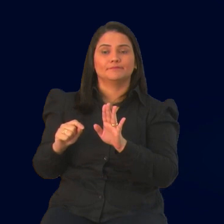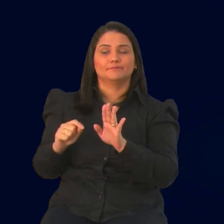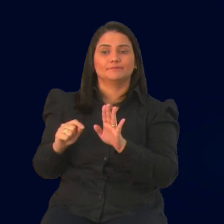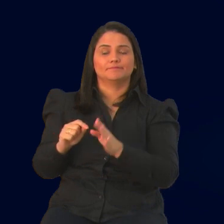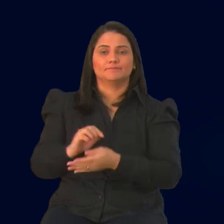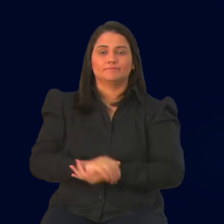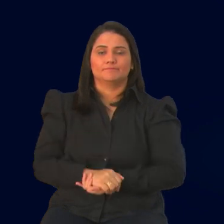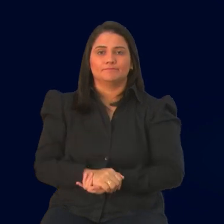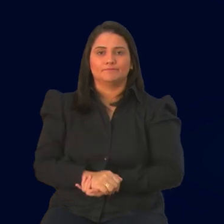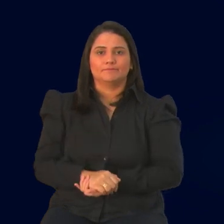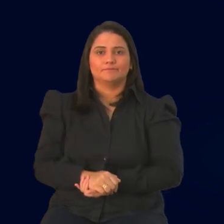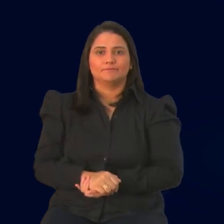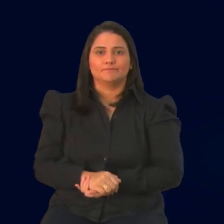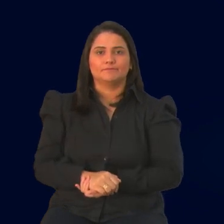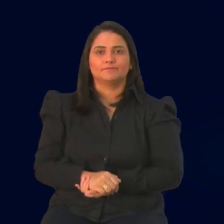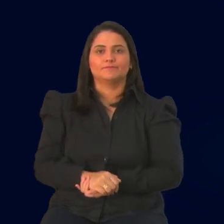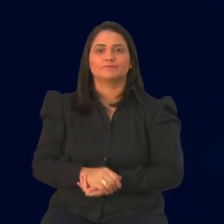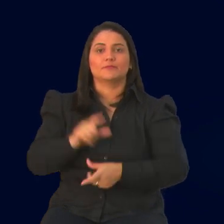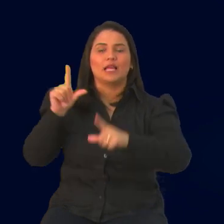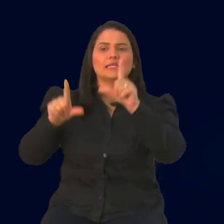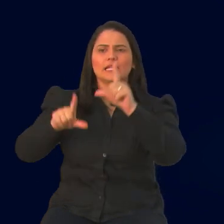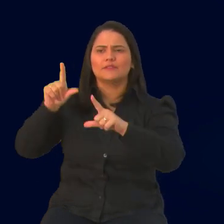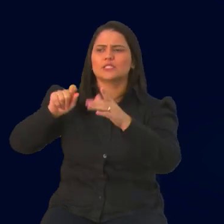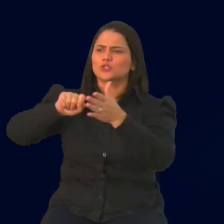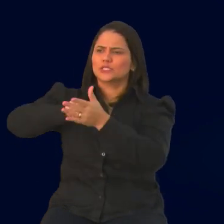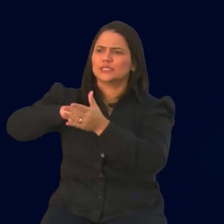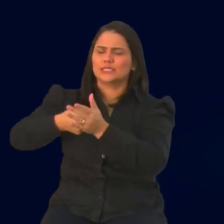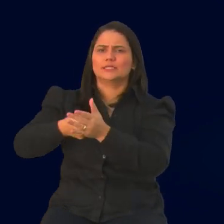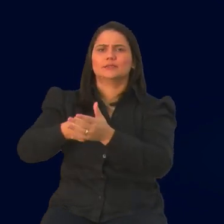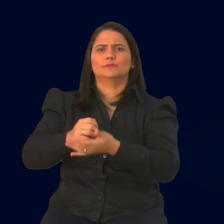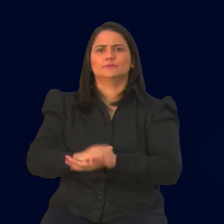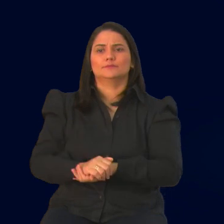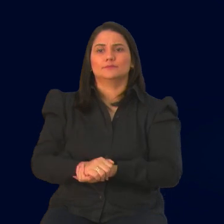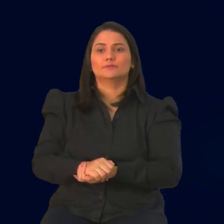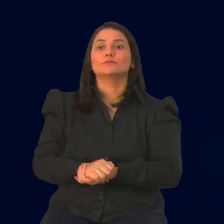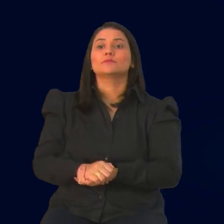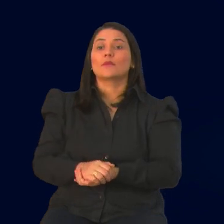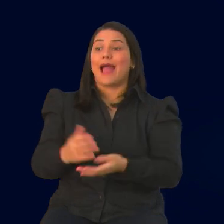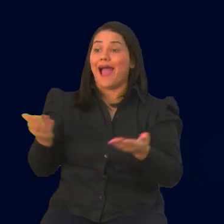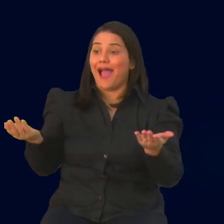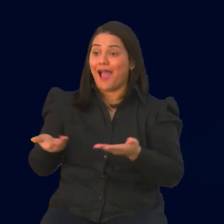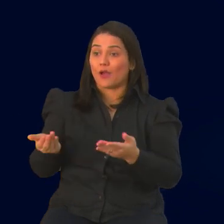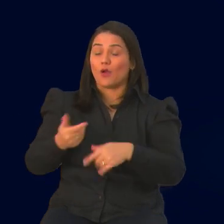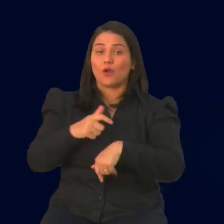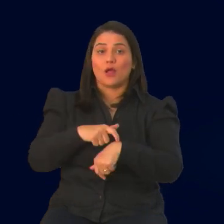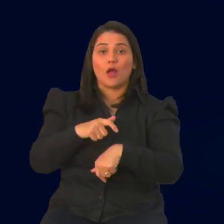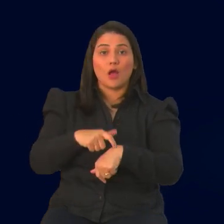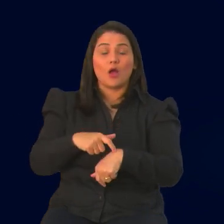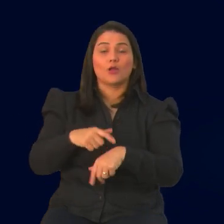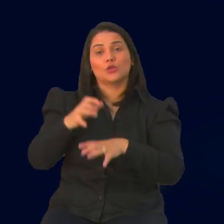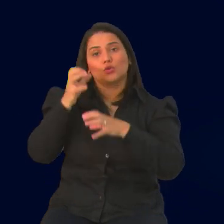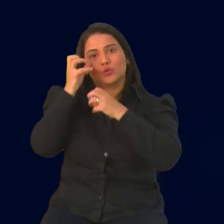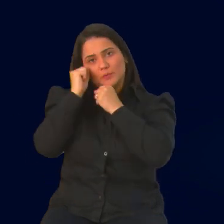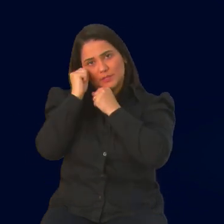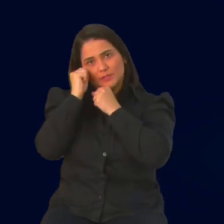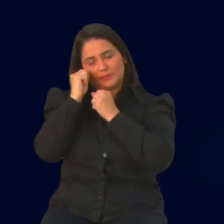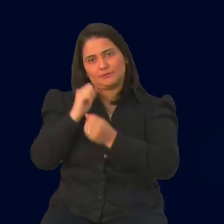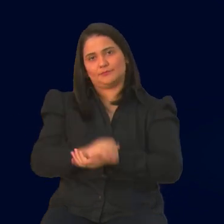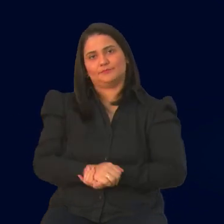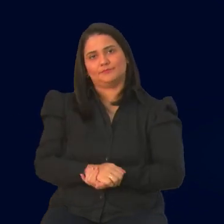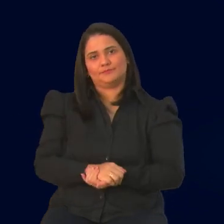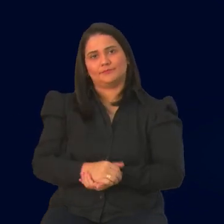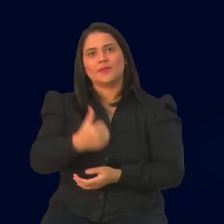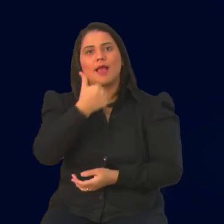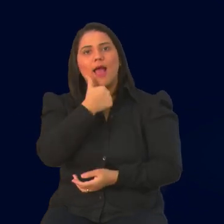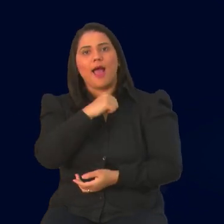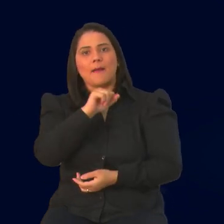Então, quando eu corto a TV e digo, filhas, agora vamos dormir. Eu sei que mãe, você é a pior mãe do